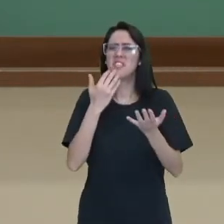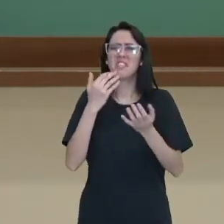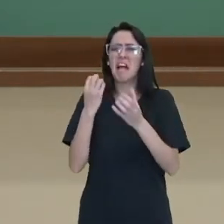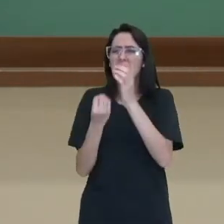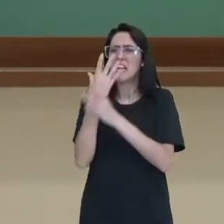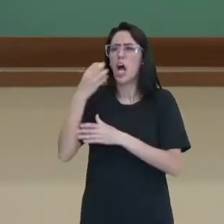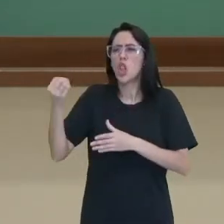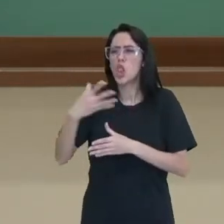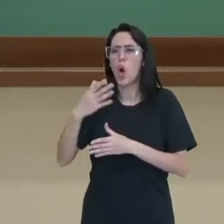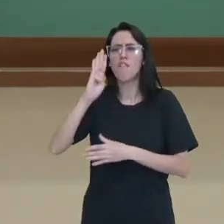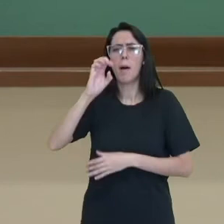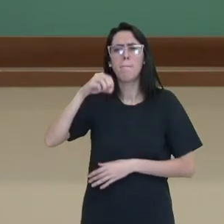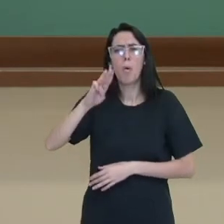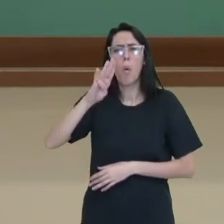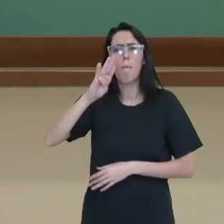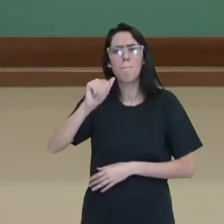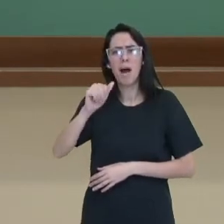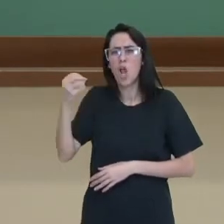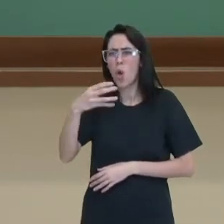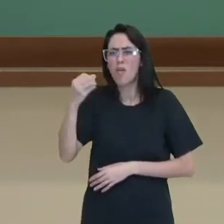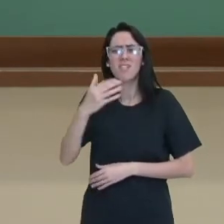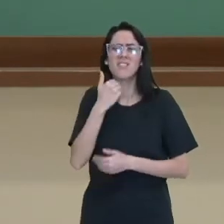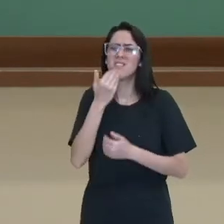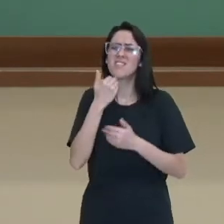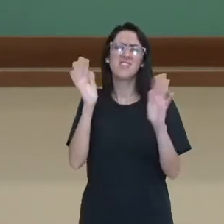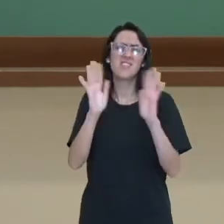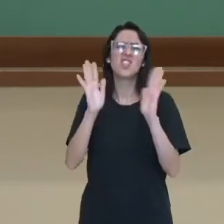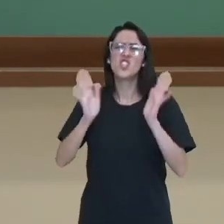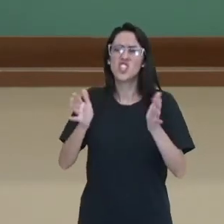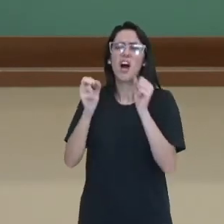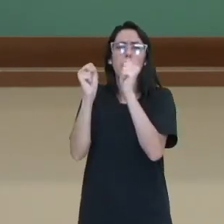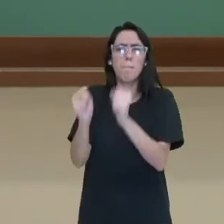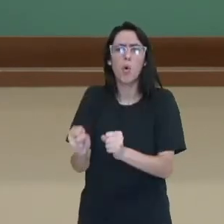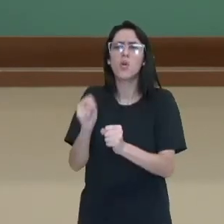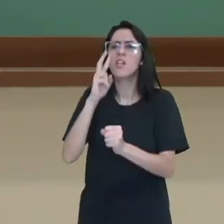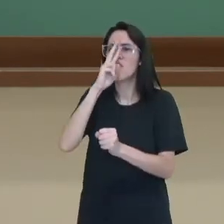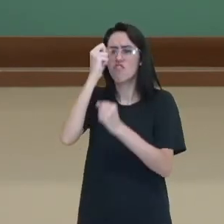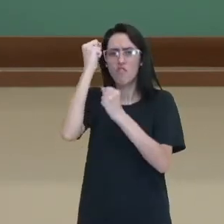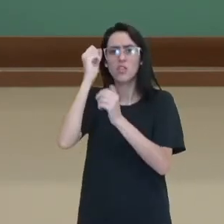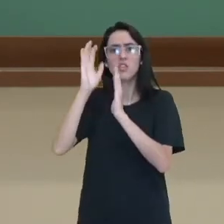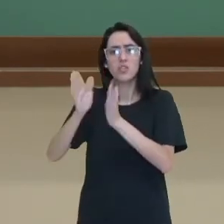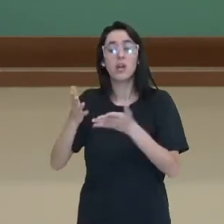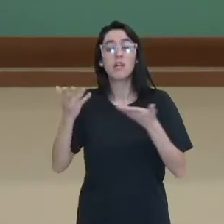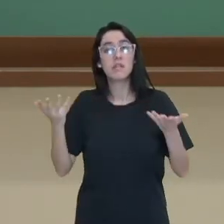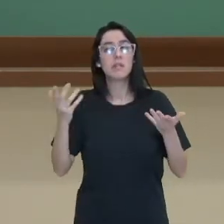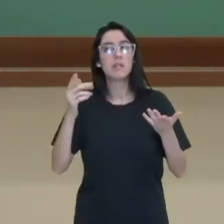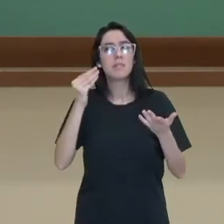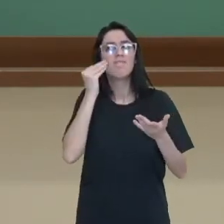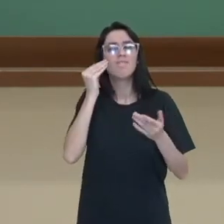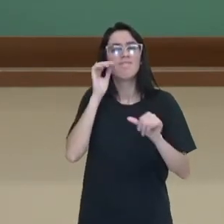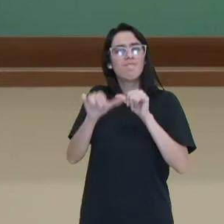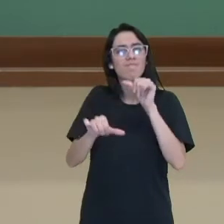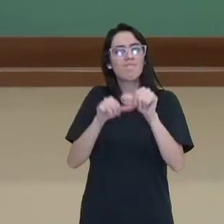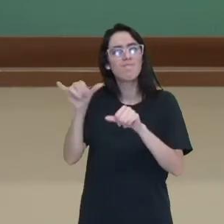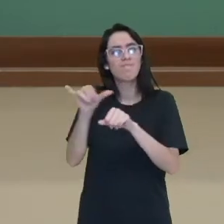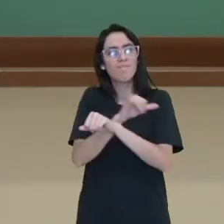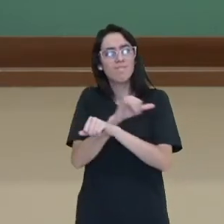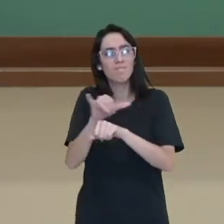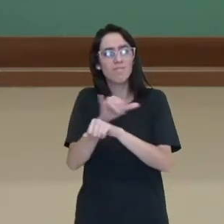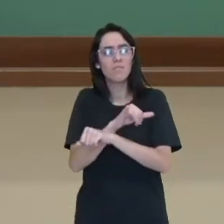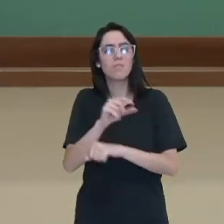tinham feito. Então eles vão começando a mudar o perfil da corrida. Deixa de ser uma